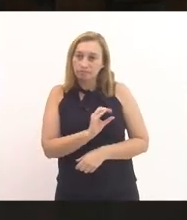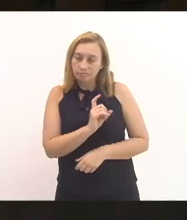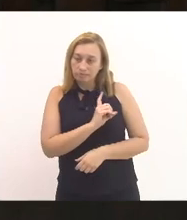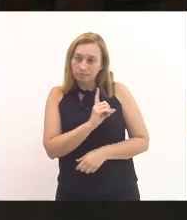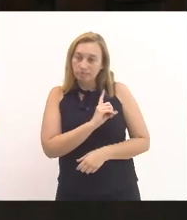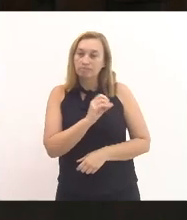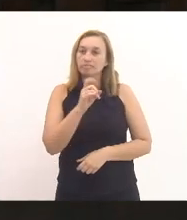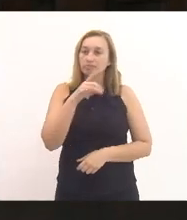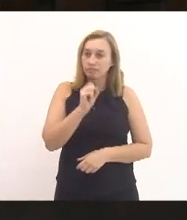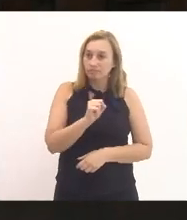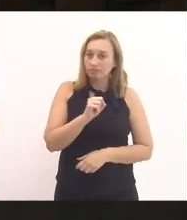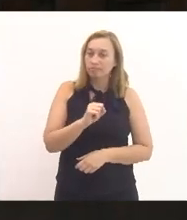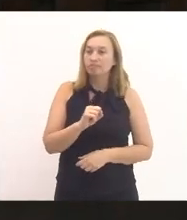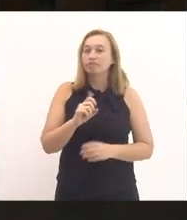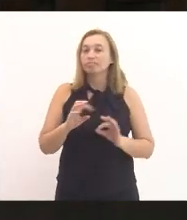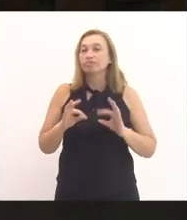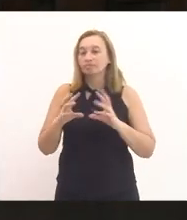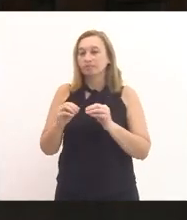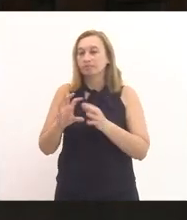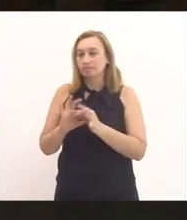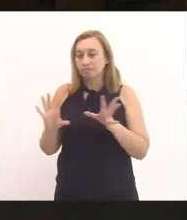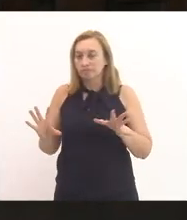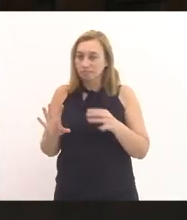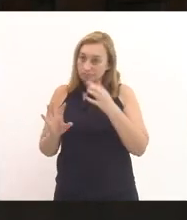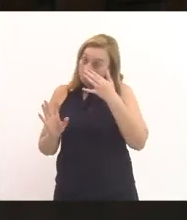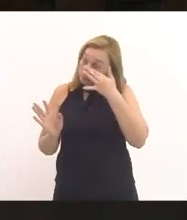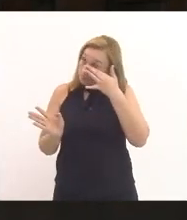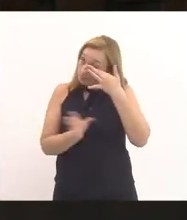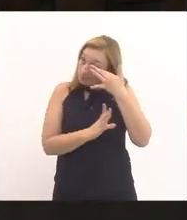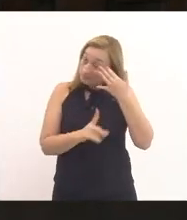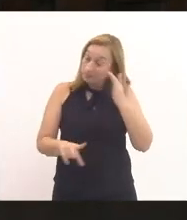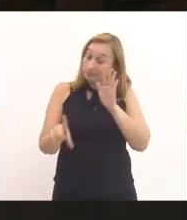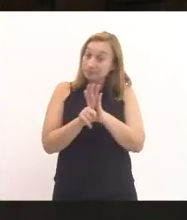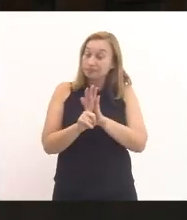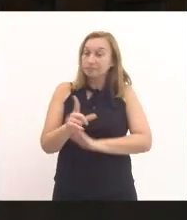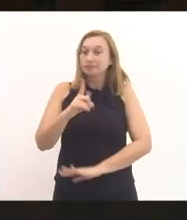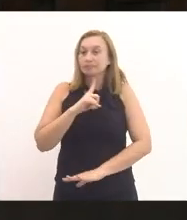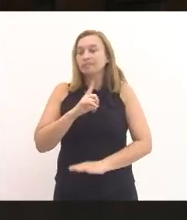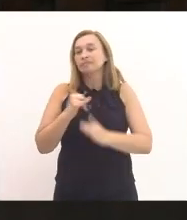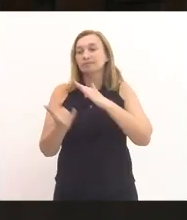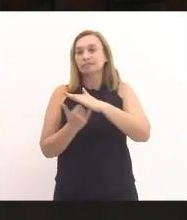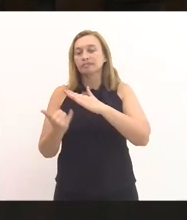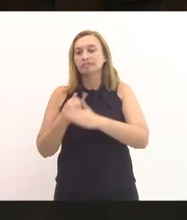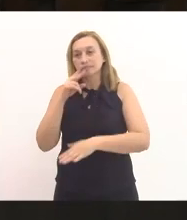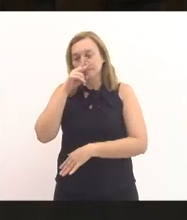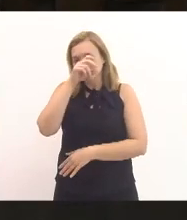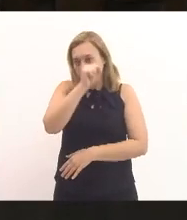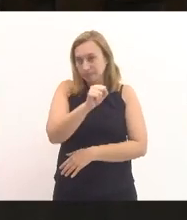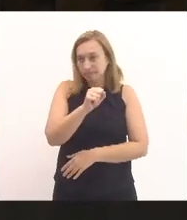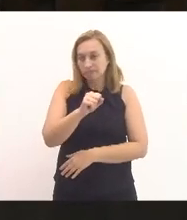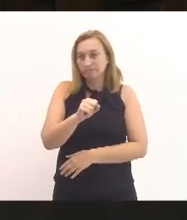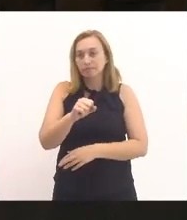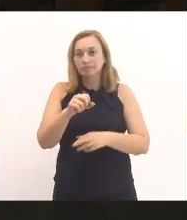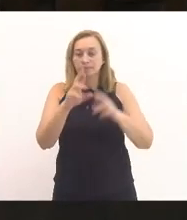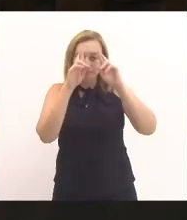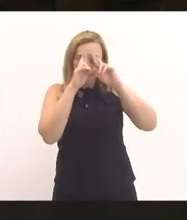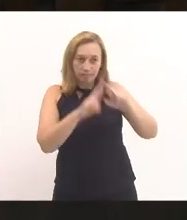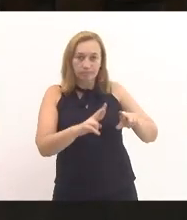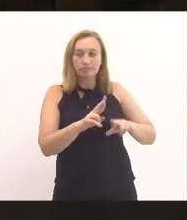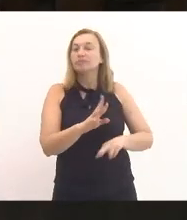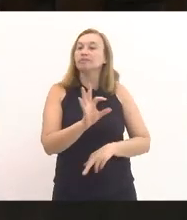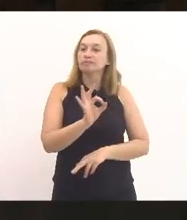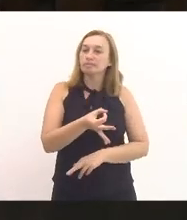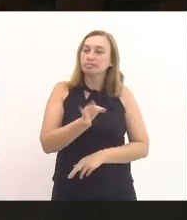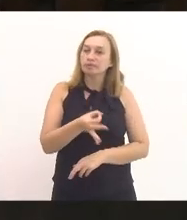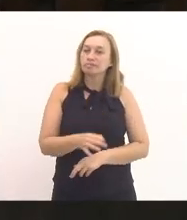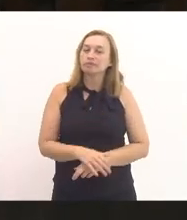preciso deixar as vaidades de lado para que dessa lei orgânica suja uma instituição forte respeitada pra